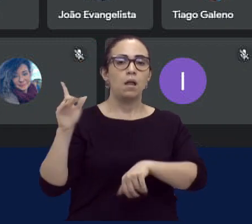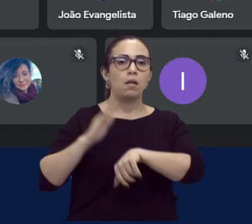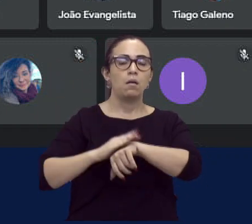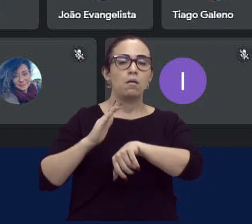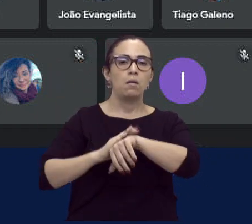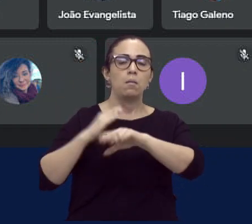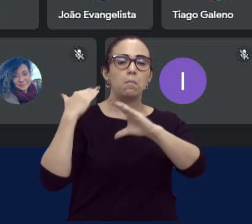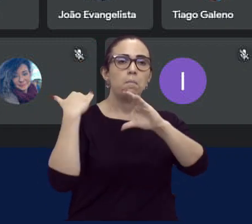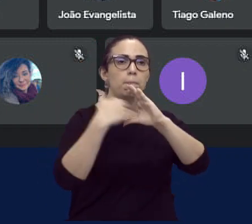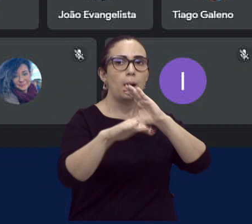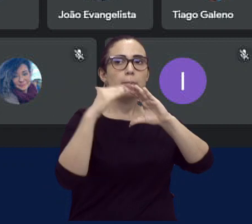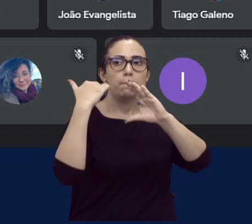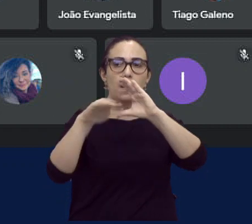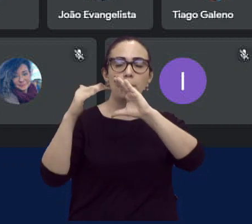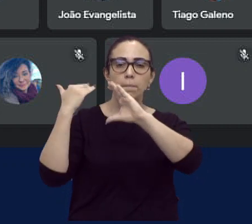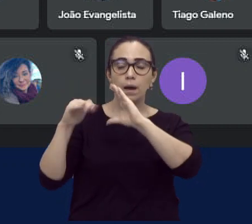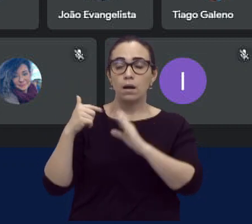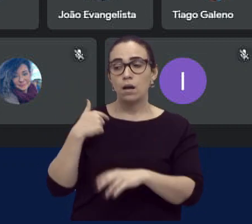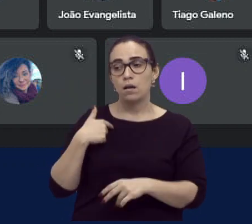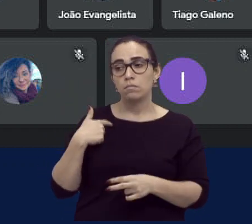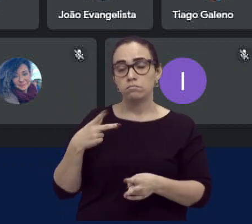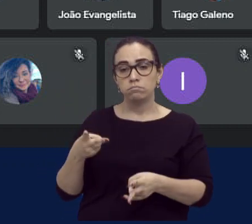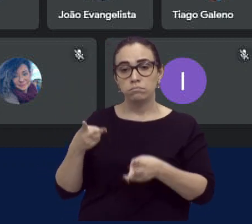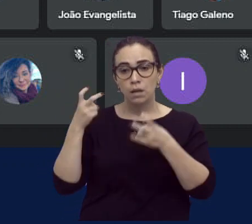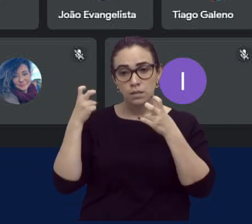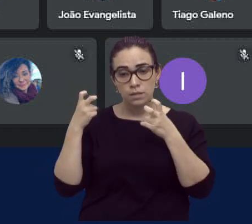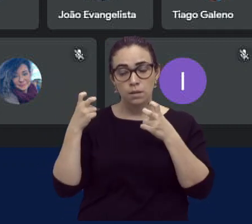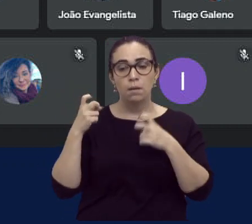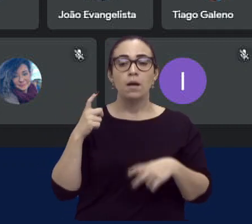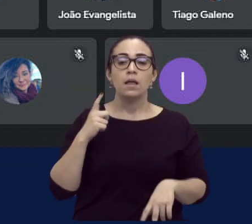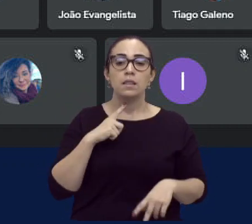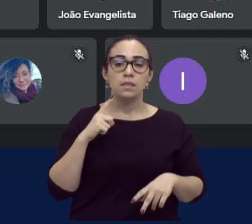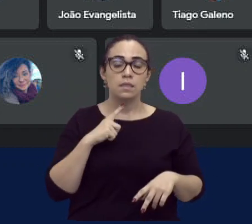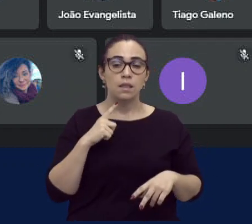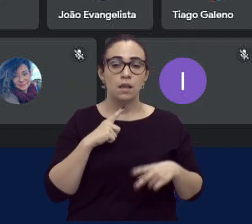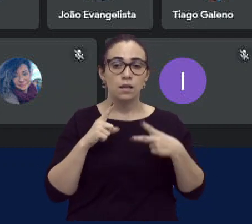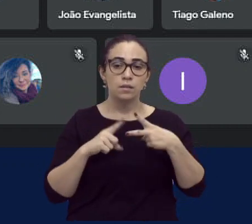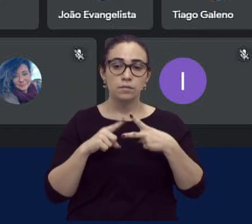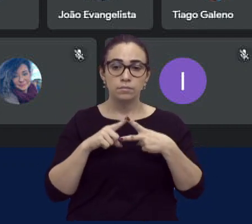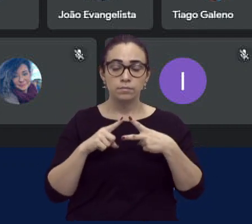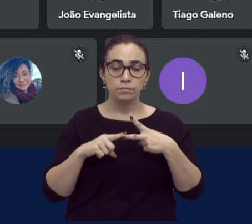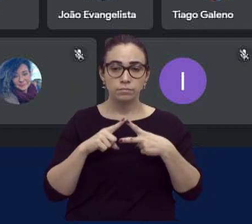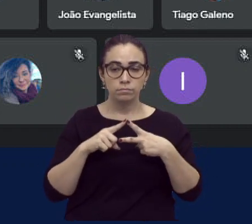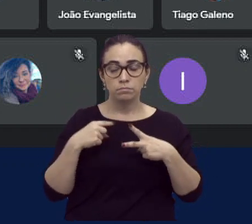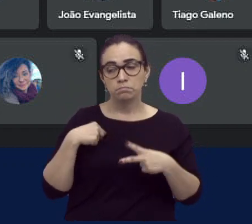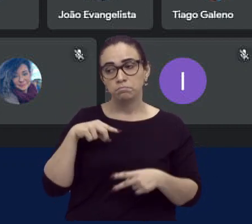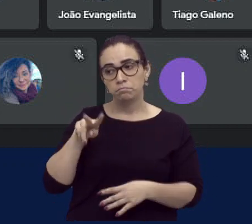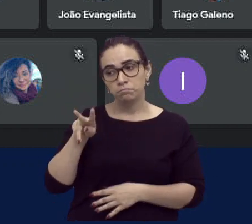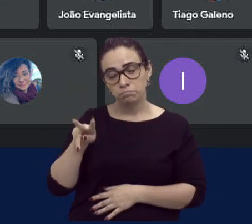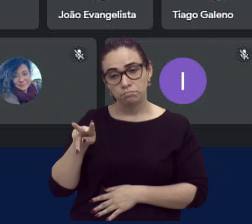Suponhamos que você percebeu. Você tem duas opções. Você observou